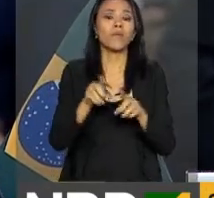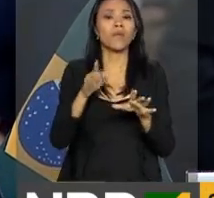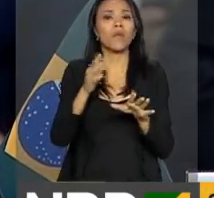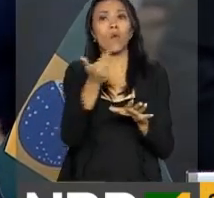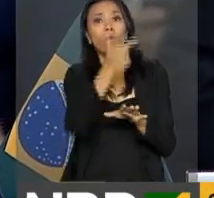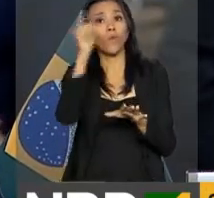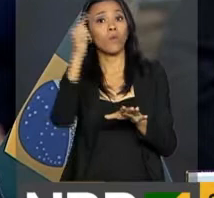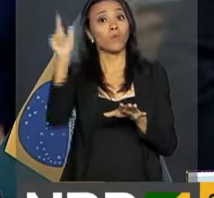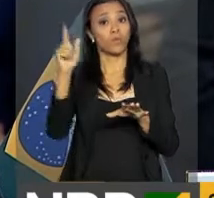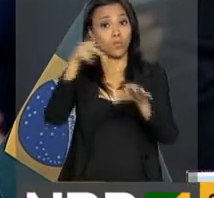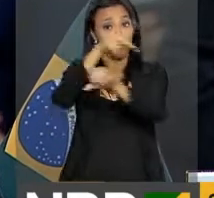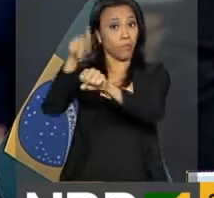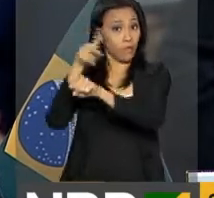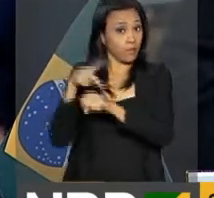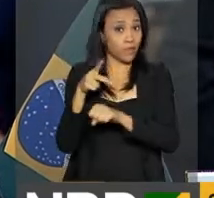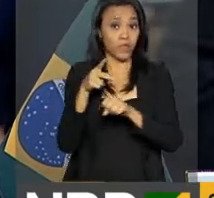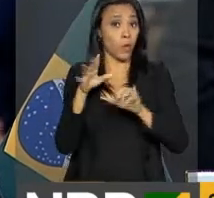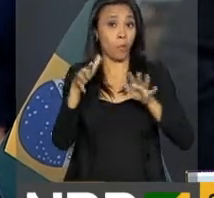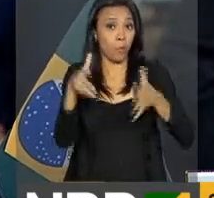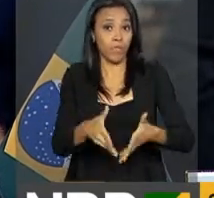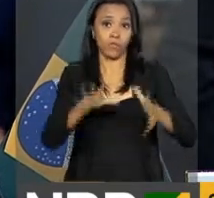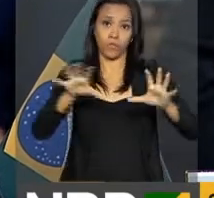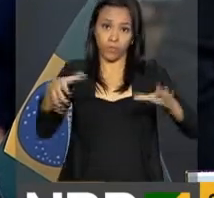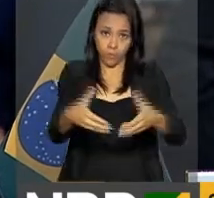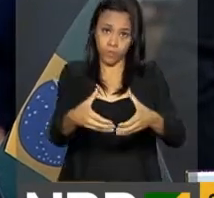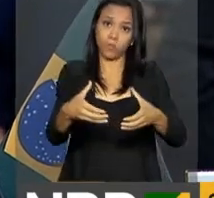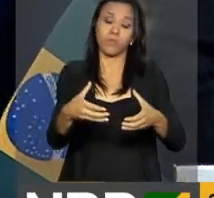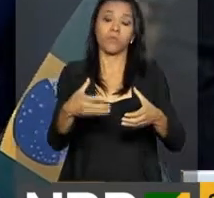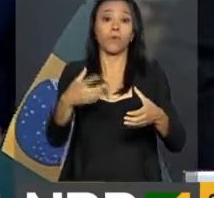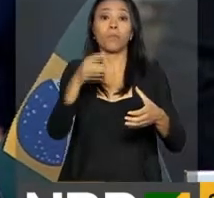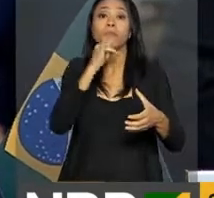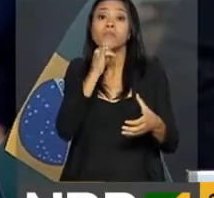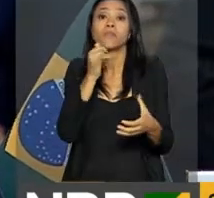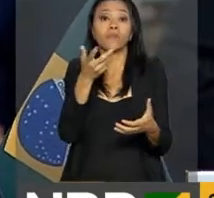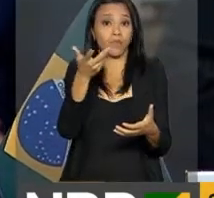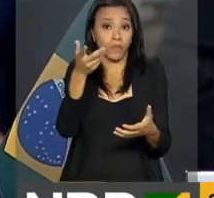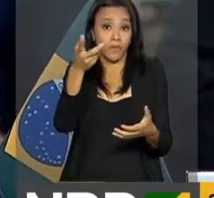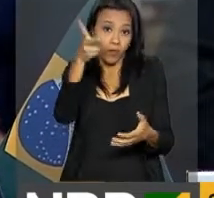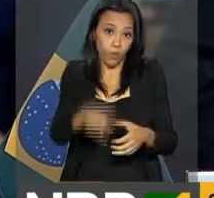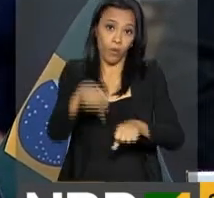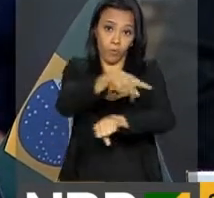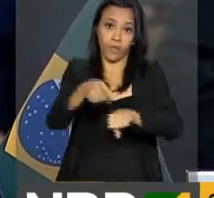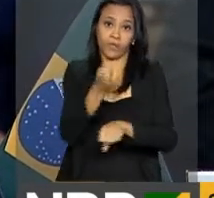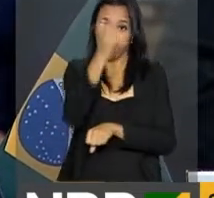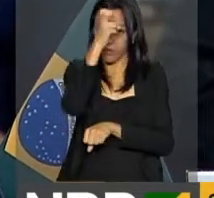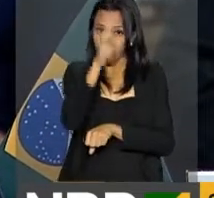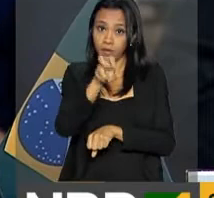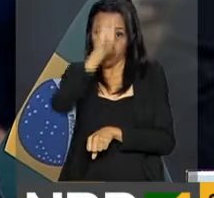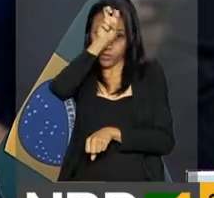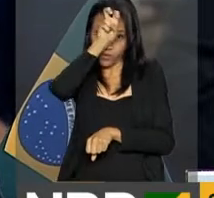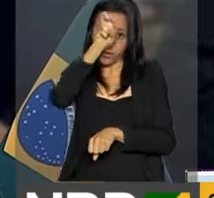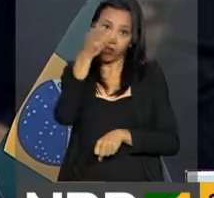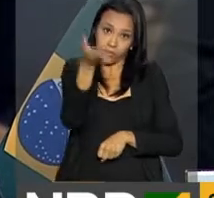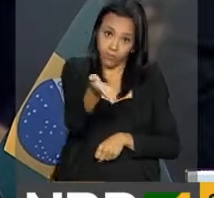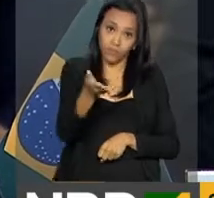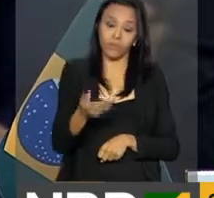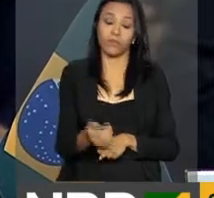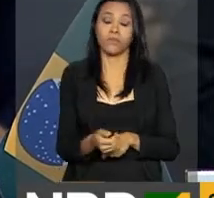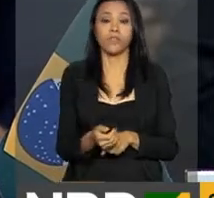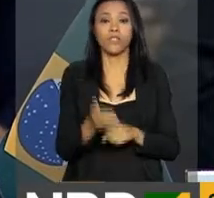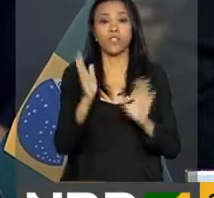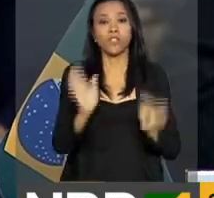fora da região, a que muito valorizamos, como o Egito. Aliás, eu registro que entrou em